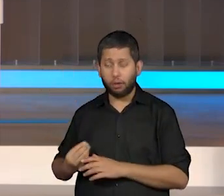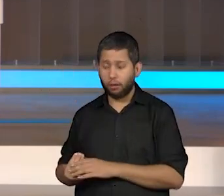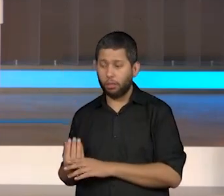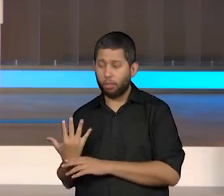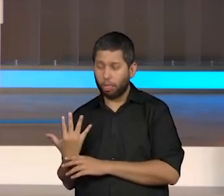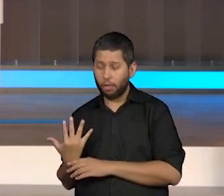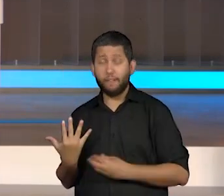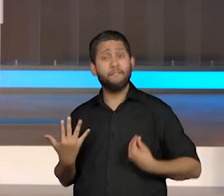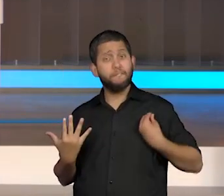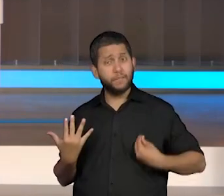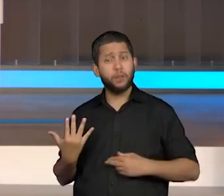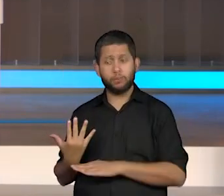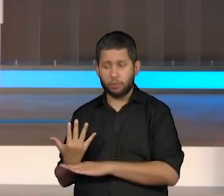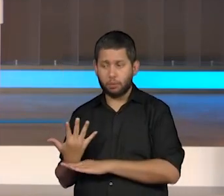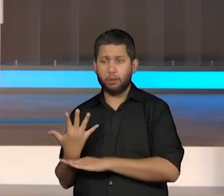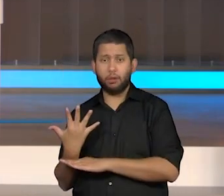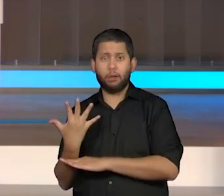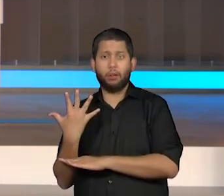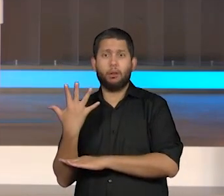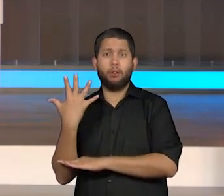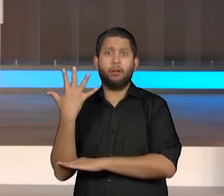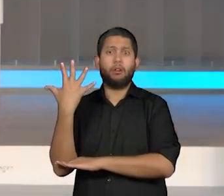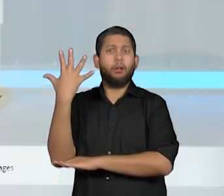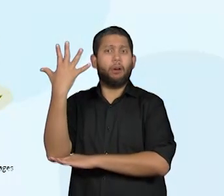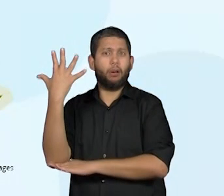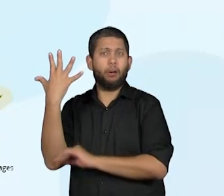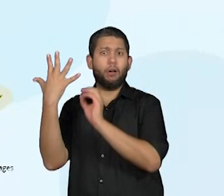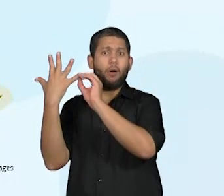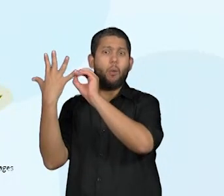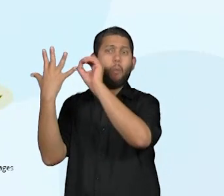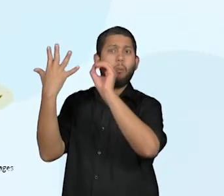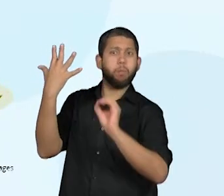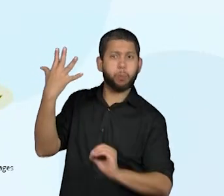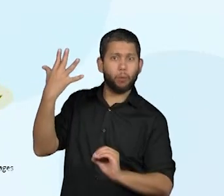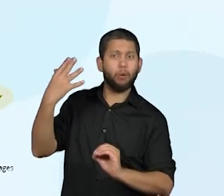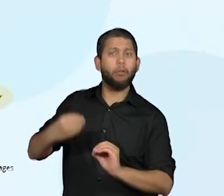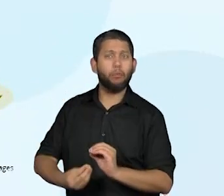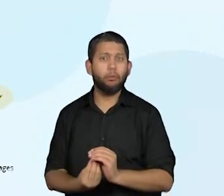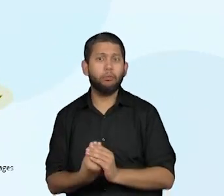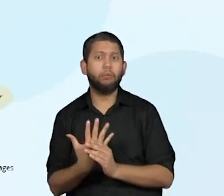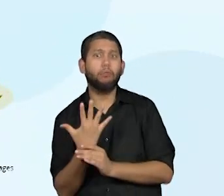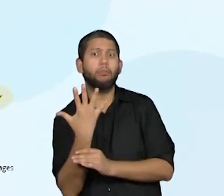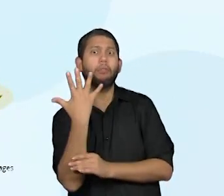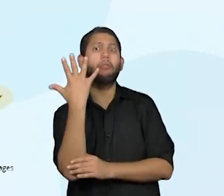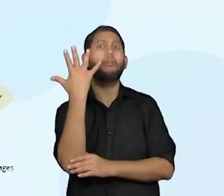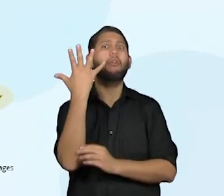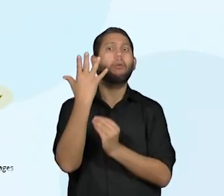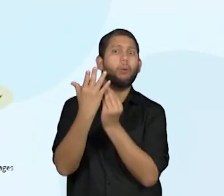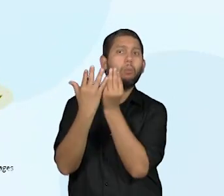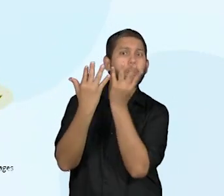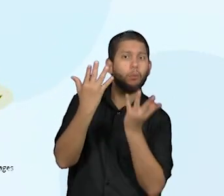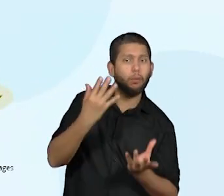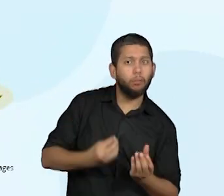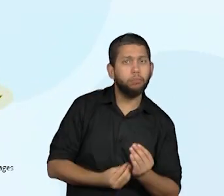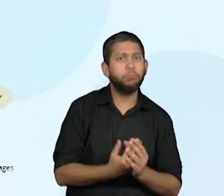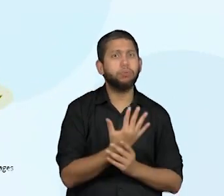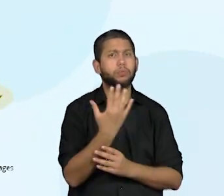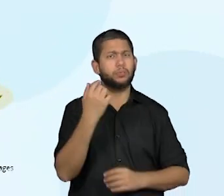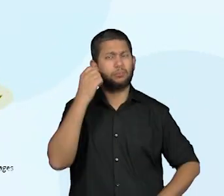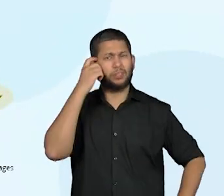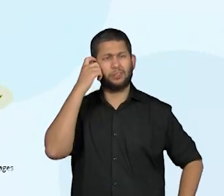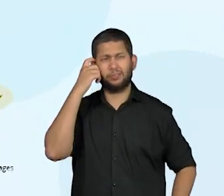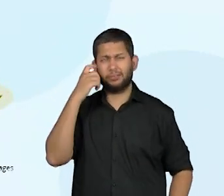elas produzem o seu alimento? Eu trouxe aqui algumas espécies de plantas. Será que as plantas se